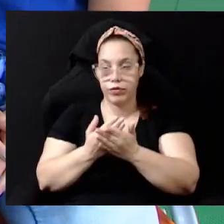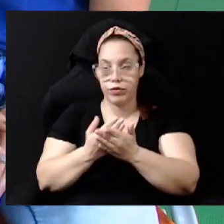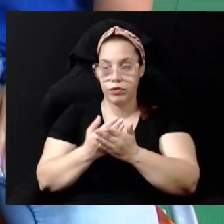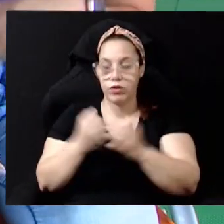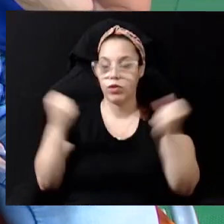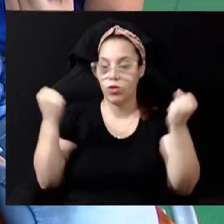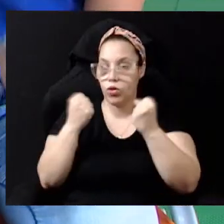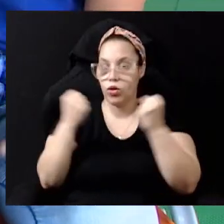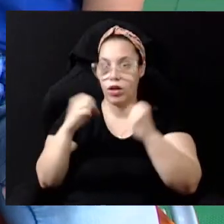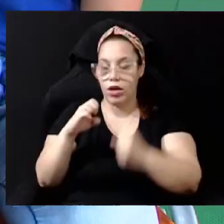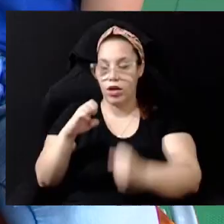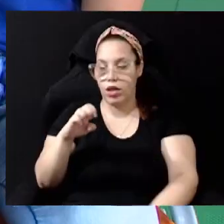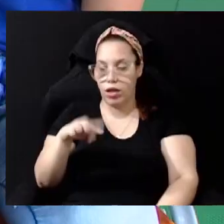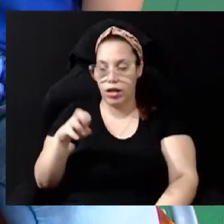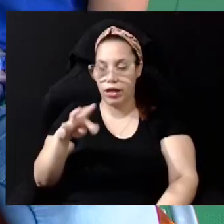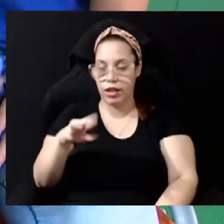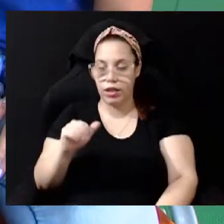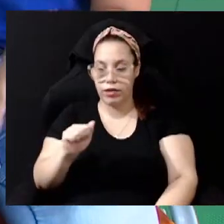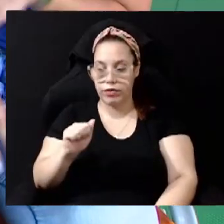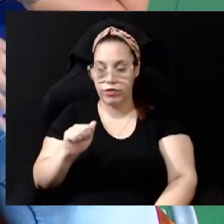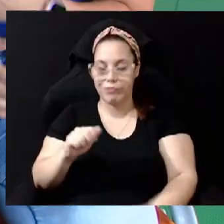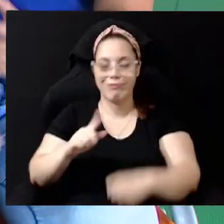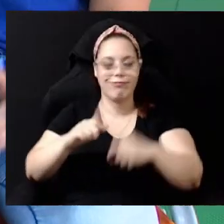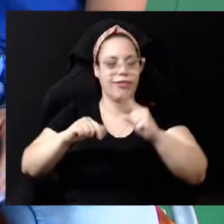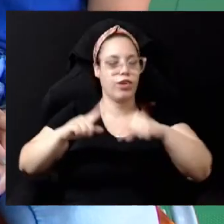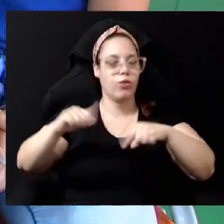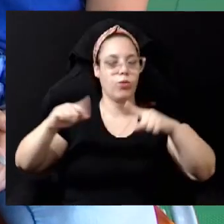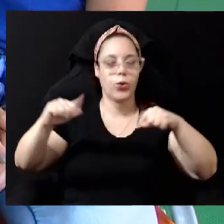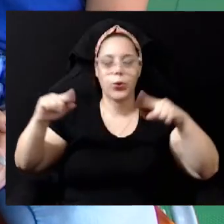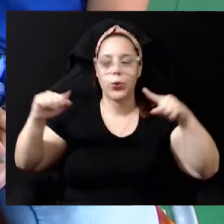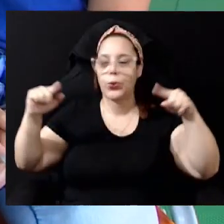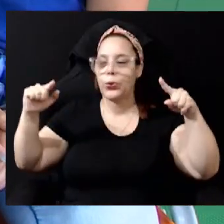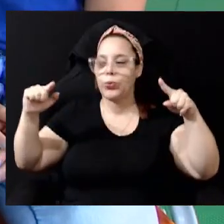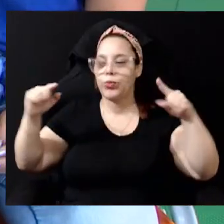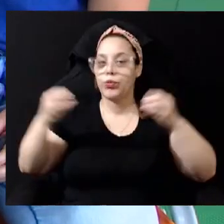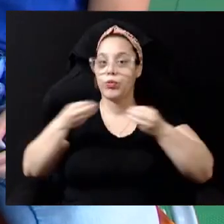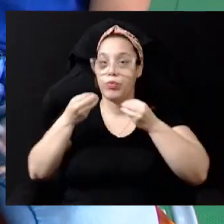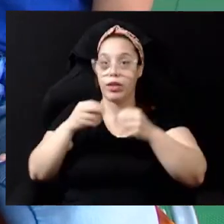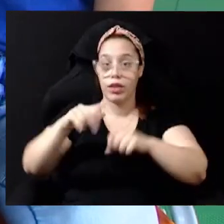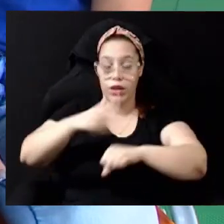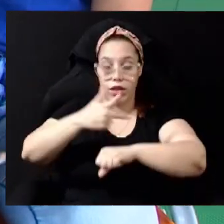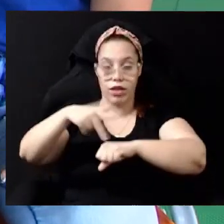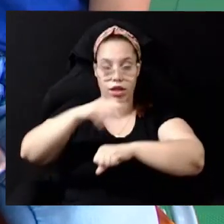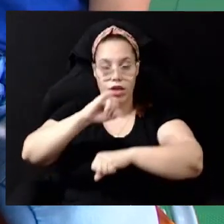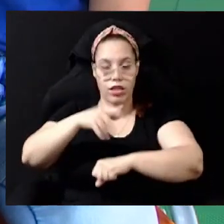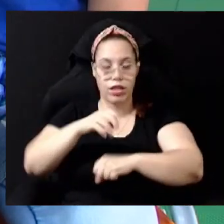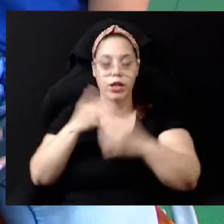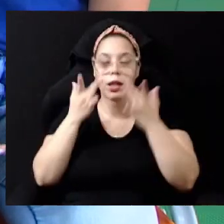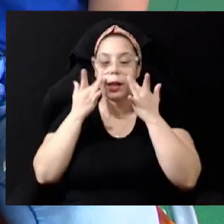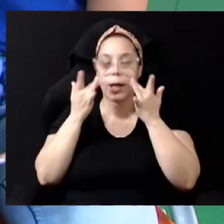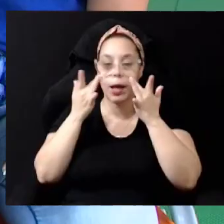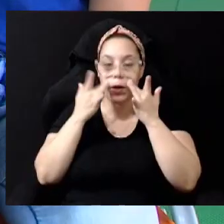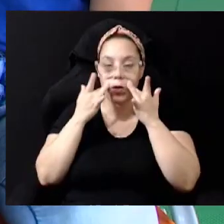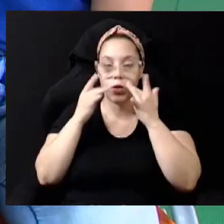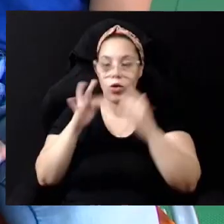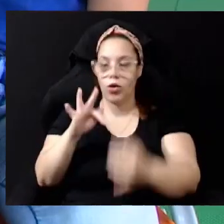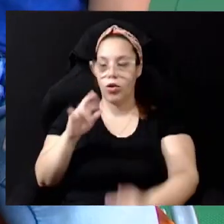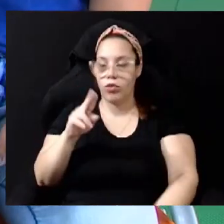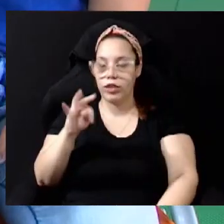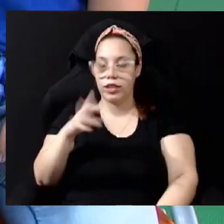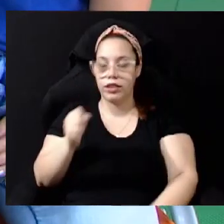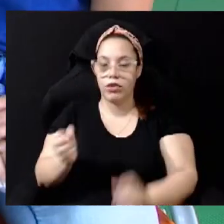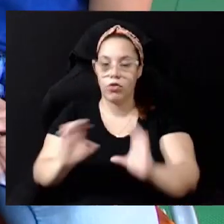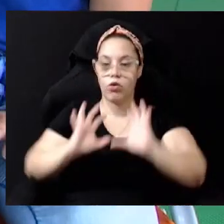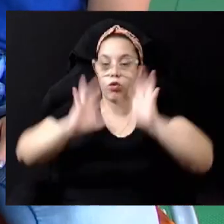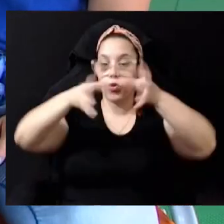é muito legal a parte das extracurriculares, que aqui nós temos muitas extracurriculares, como dança, jazz, teatro,